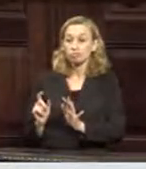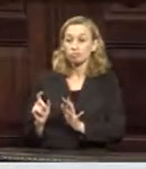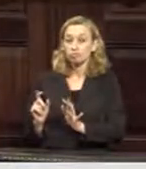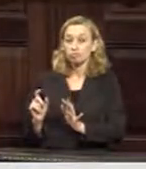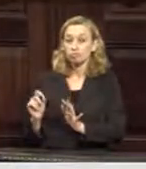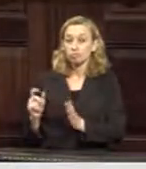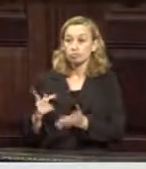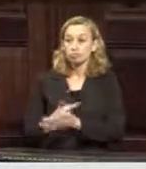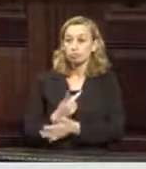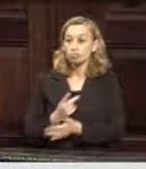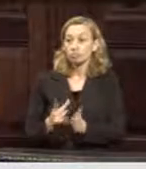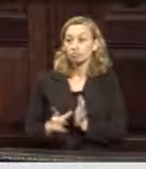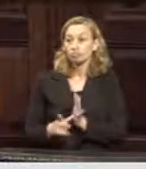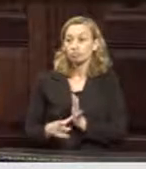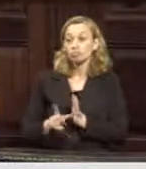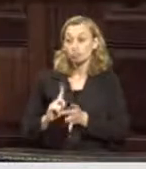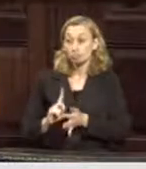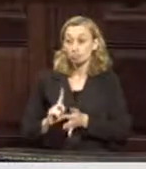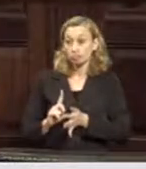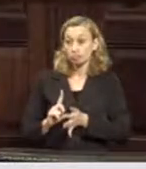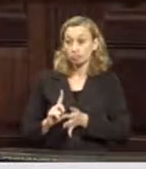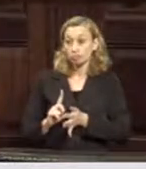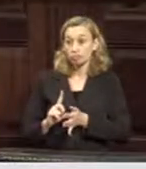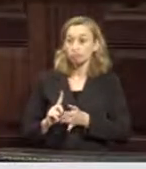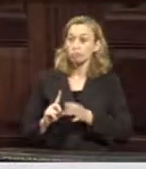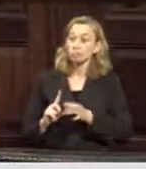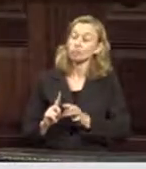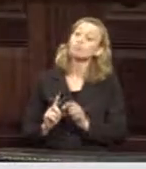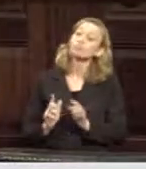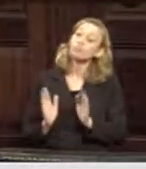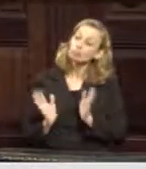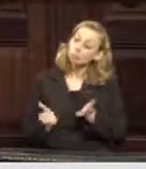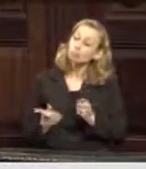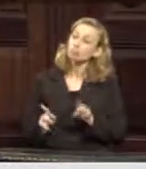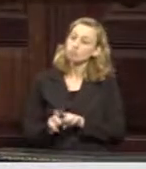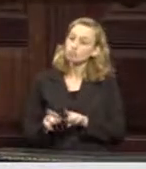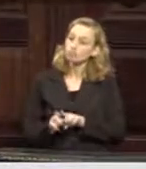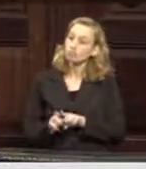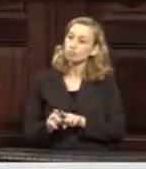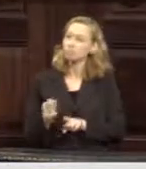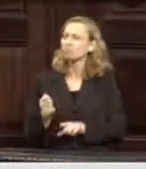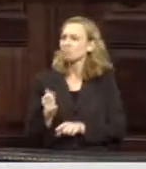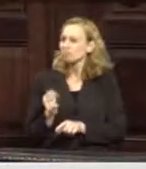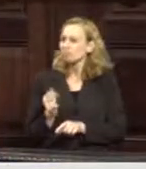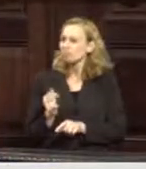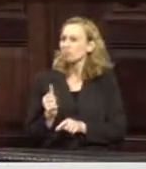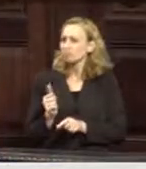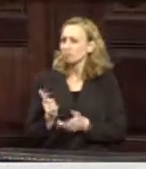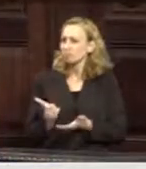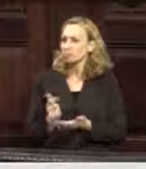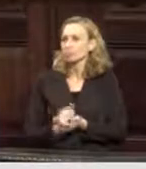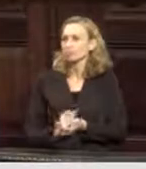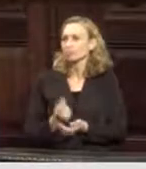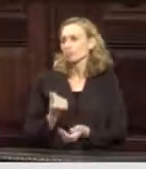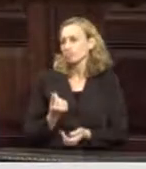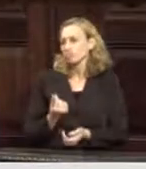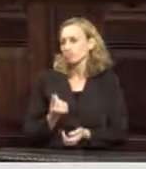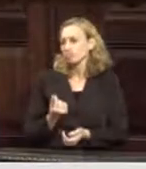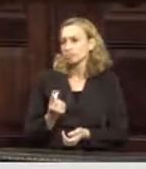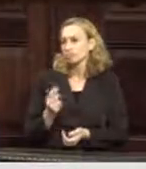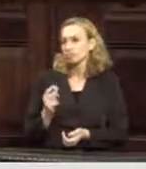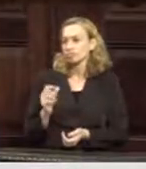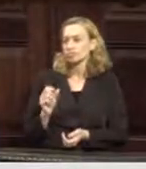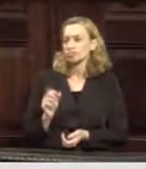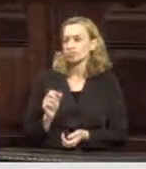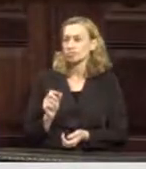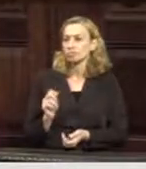aspectos as nossas universidades estaduais, por exemplo, em relação aos repasses relativos